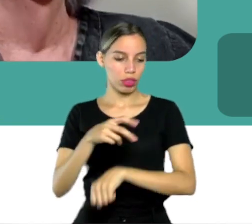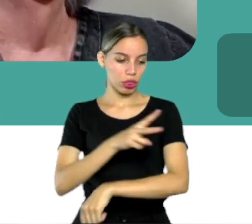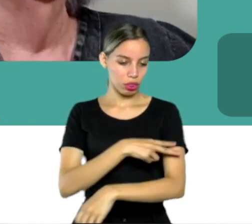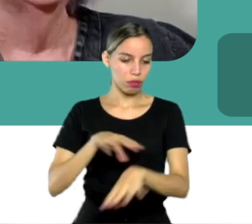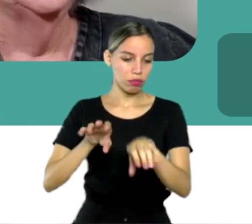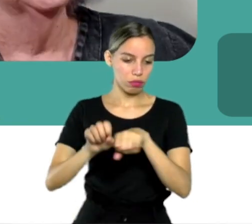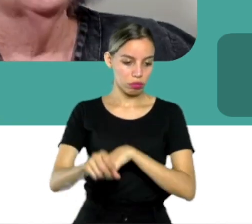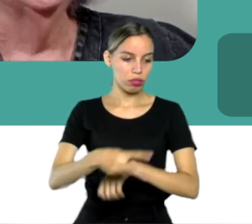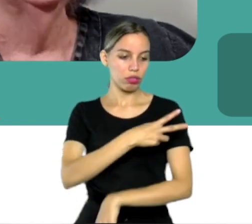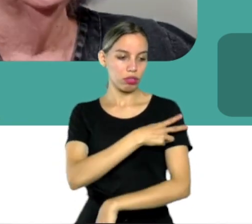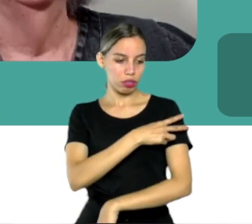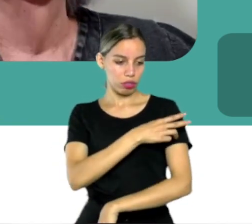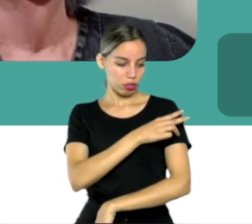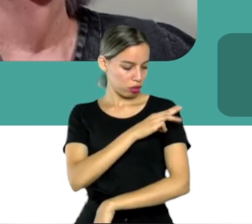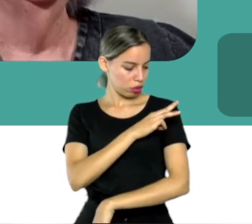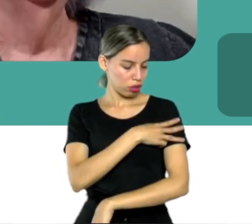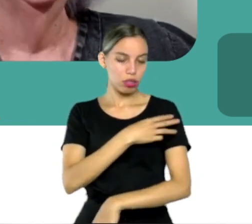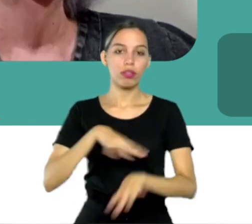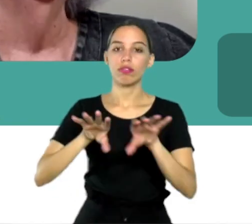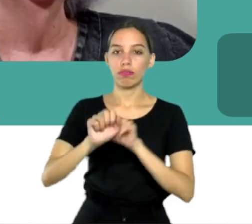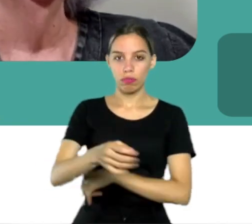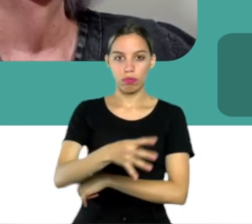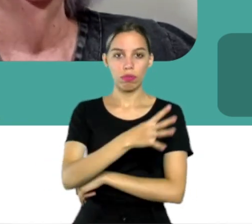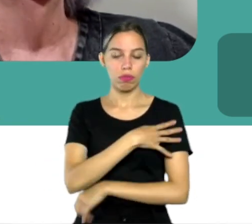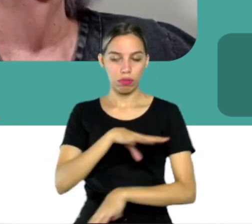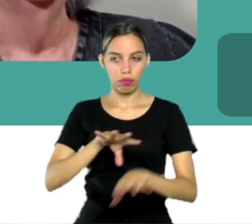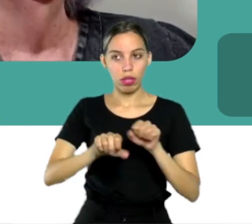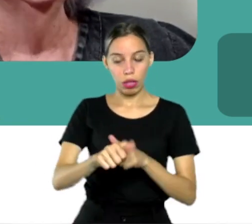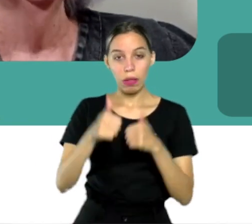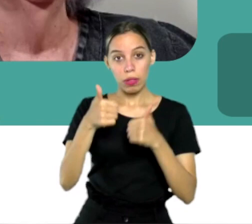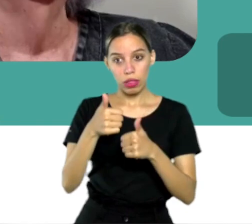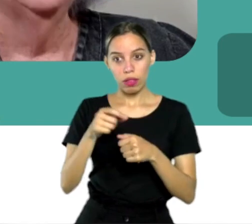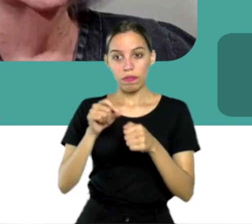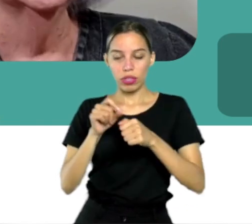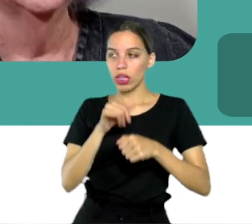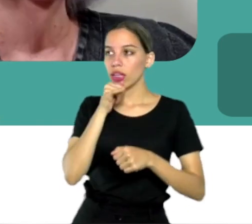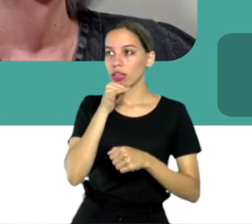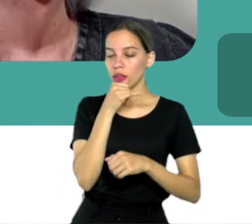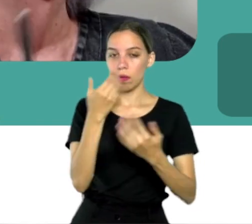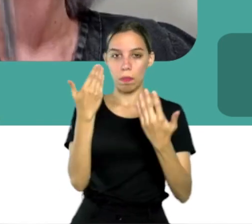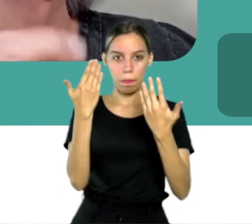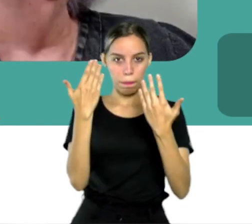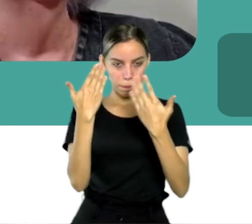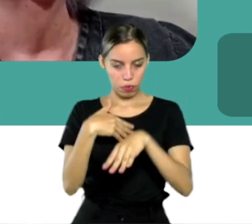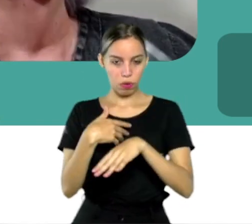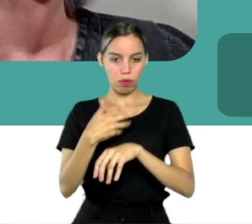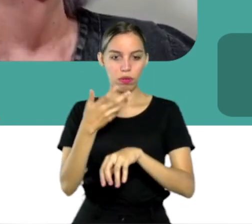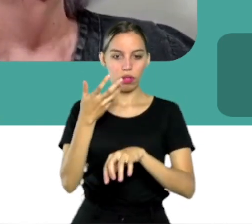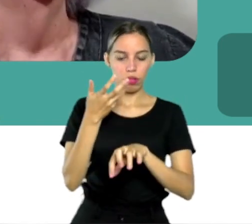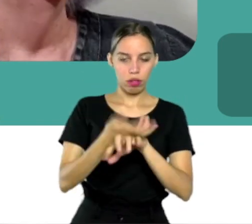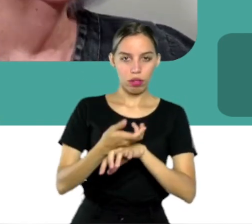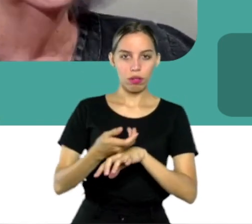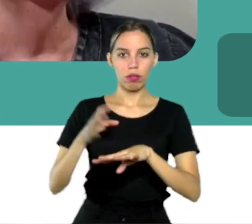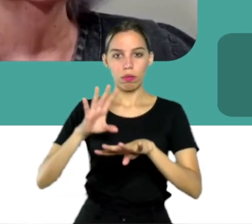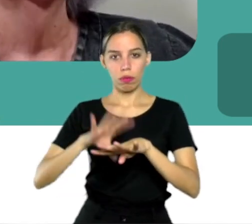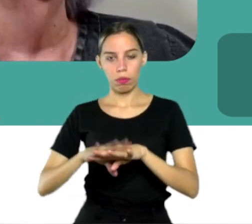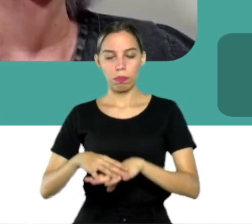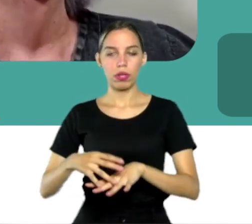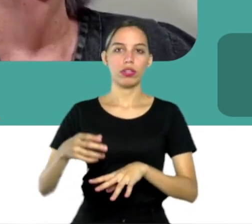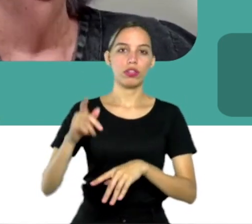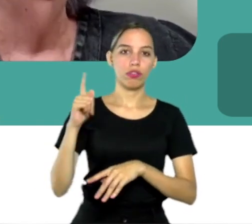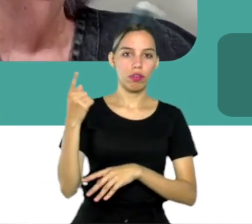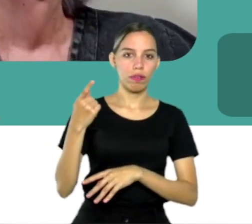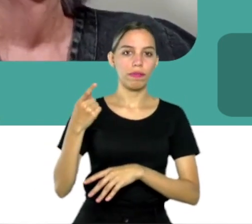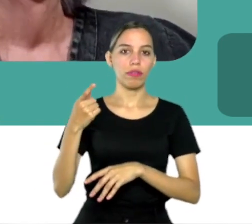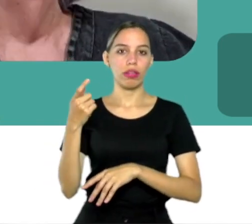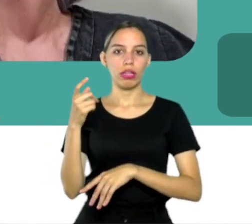se você fizesse 4 provas, matemática, português, geografia e história, passasse, você não precisava fazer a 5ª série, eu não precisei